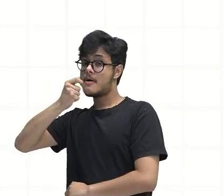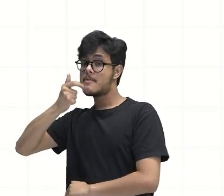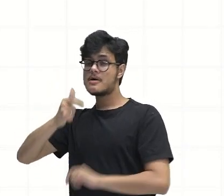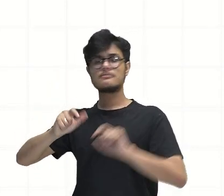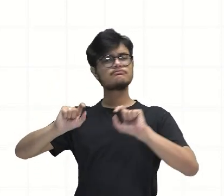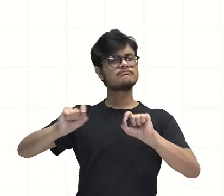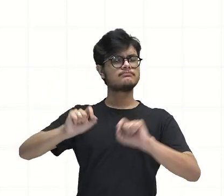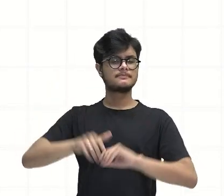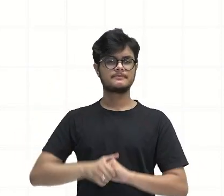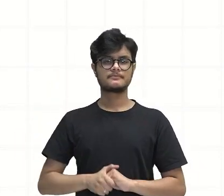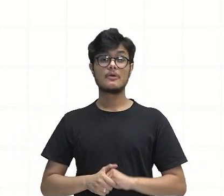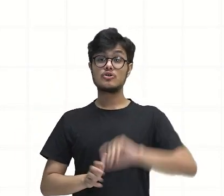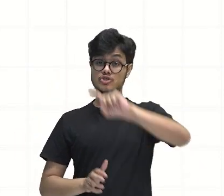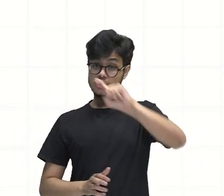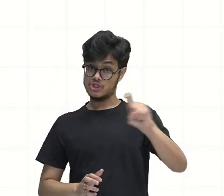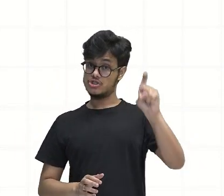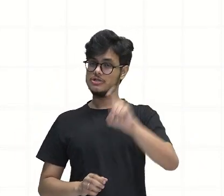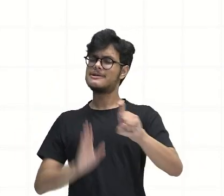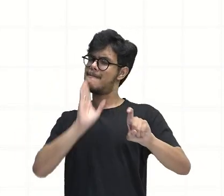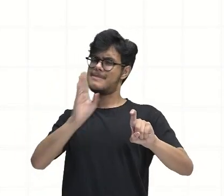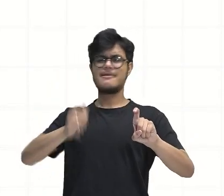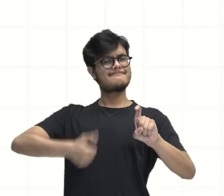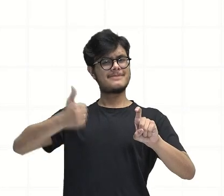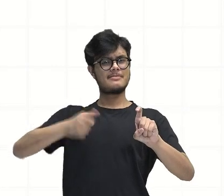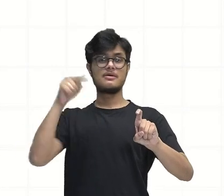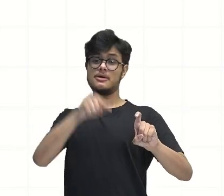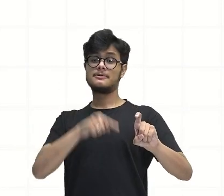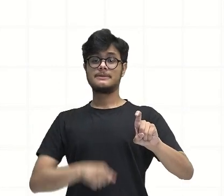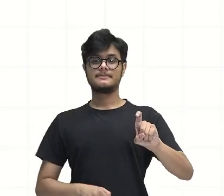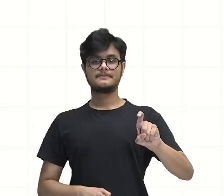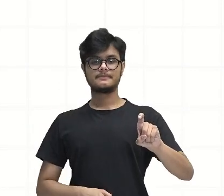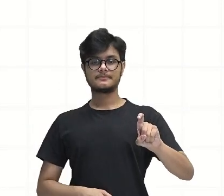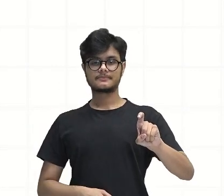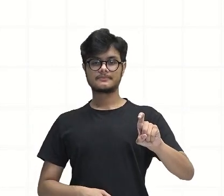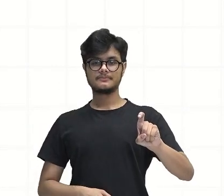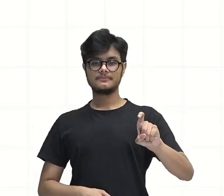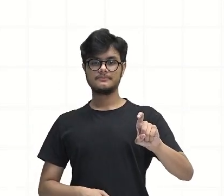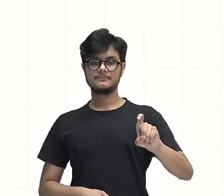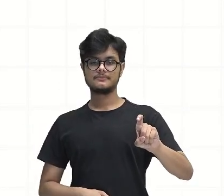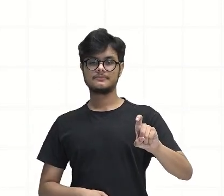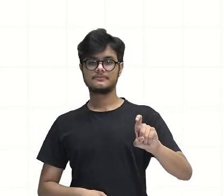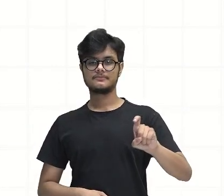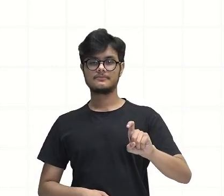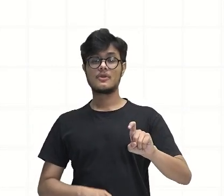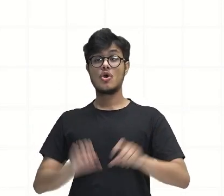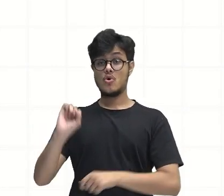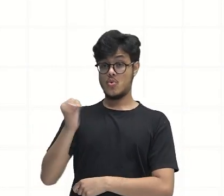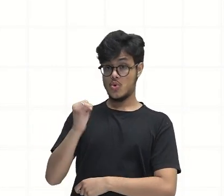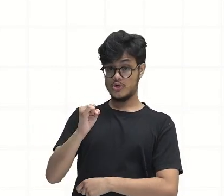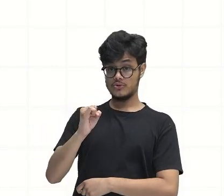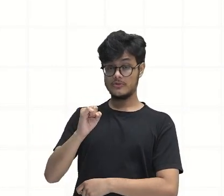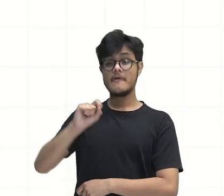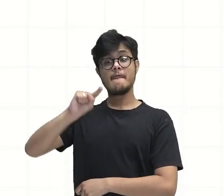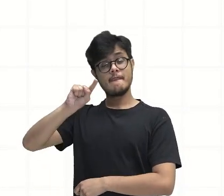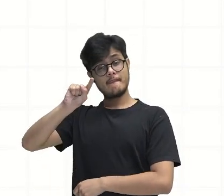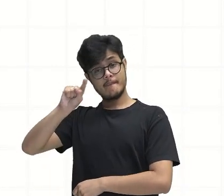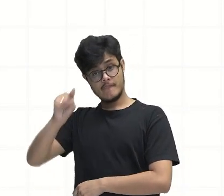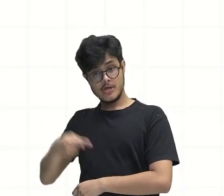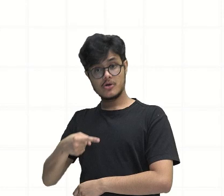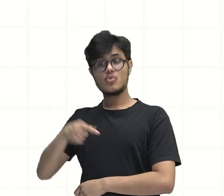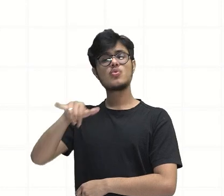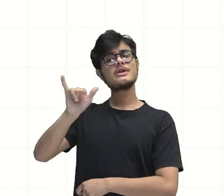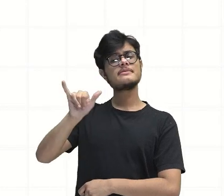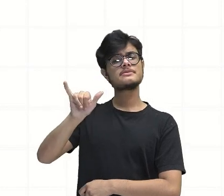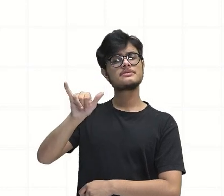De novo, primeiro, sempre o x. Então, nesse caso, 8 e o y vai